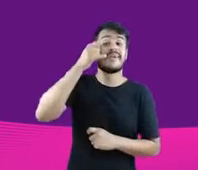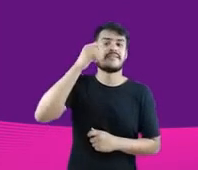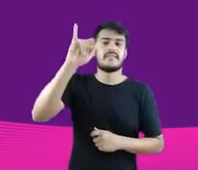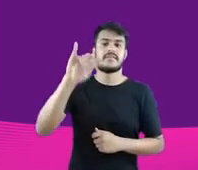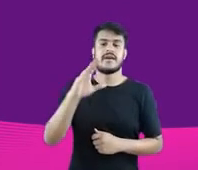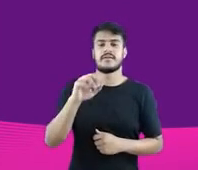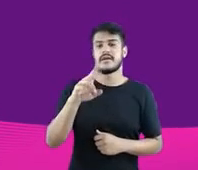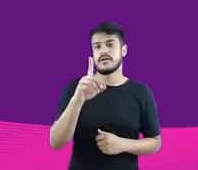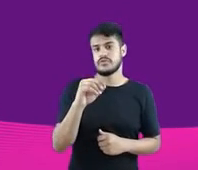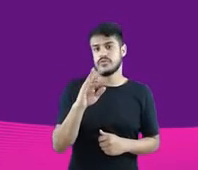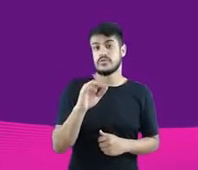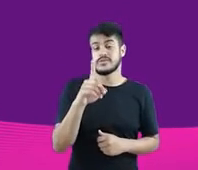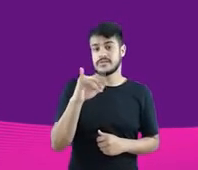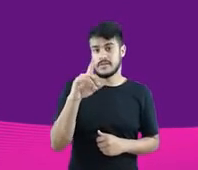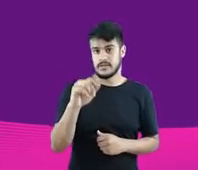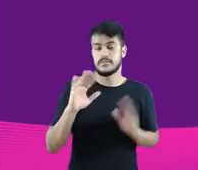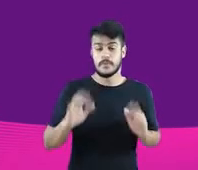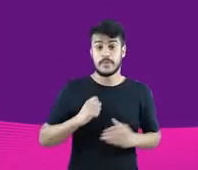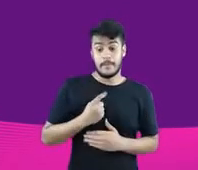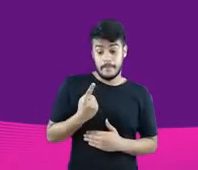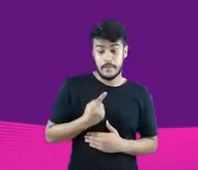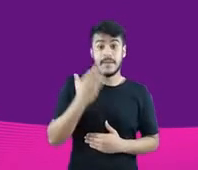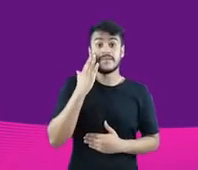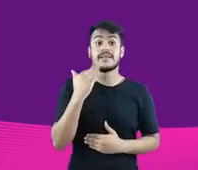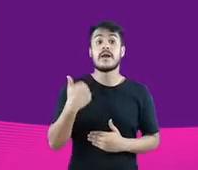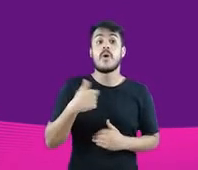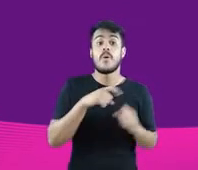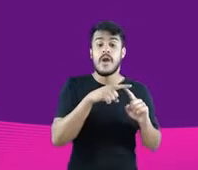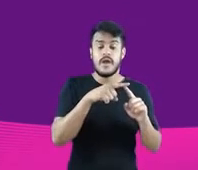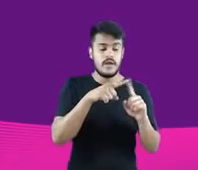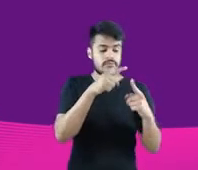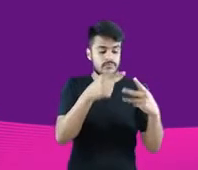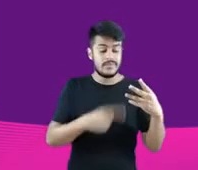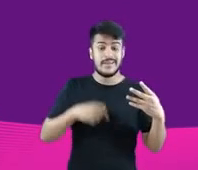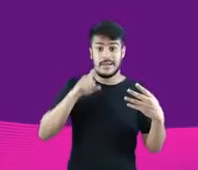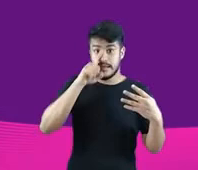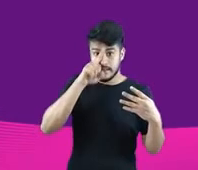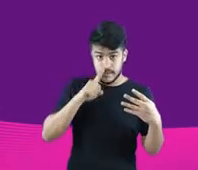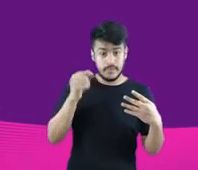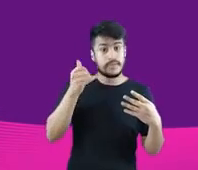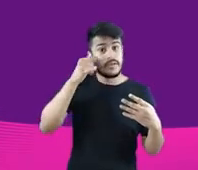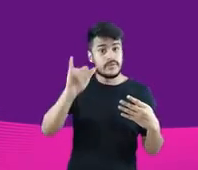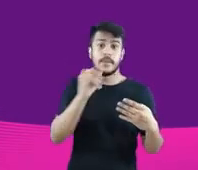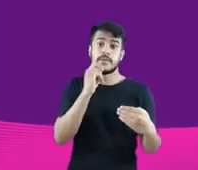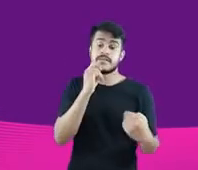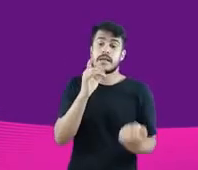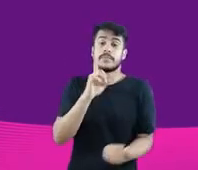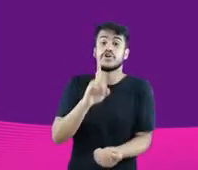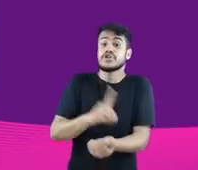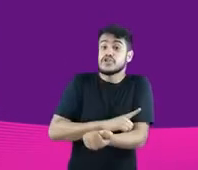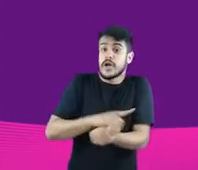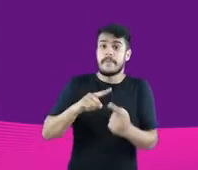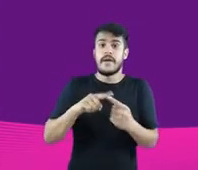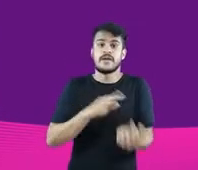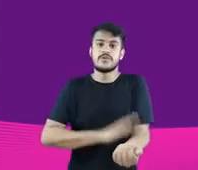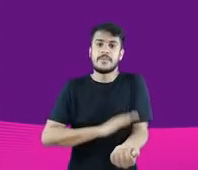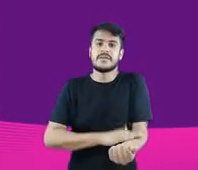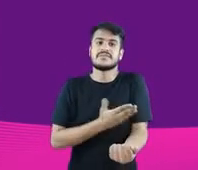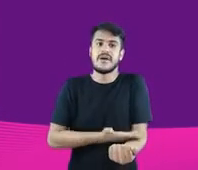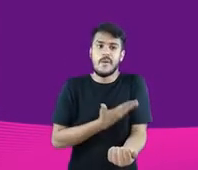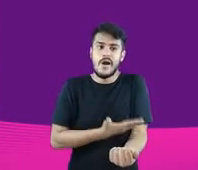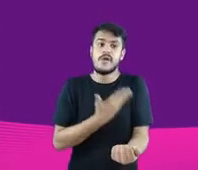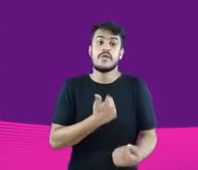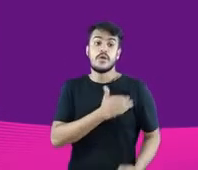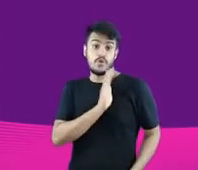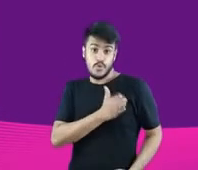primeiro, o reconhecimento de fatores de risco e reversão desses fatores, controle de diabetes, de hipertensão, de doença coronariana,